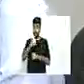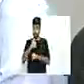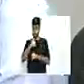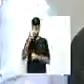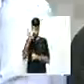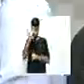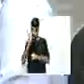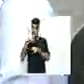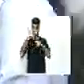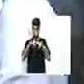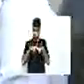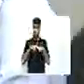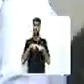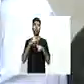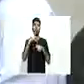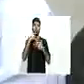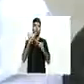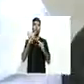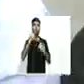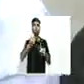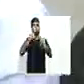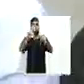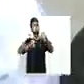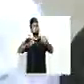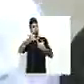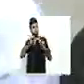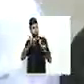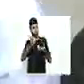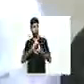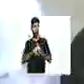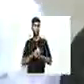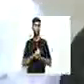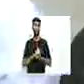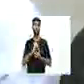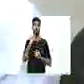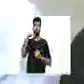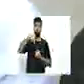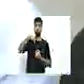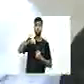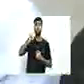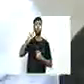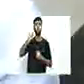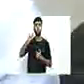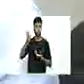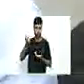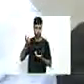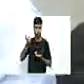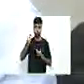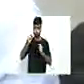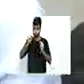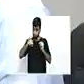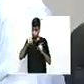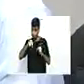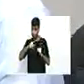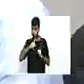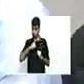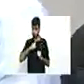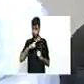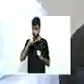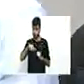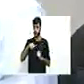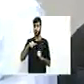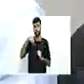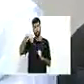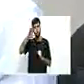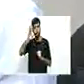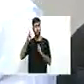conhecimento por isso que eu falo que é colaborar com o debate com as ideias é o modelo que traz grandes